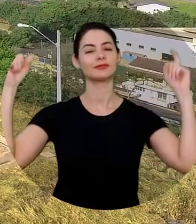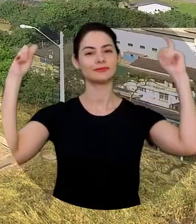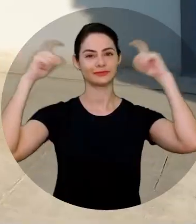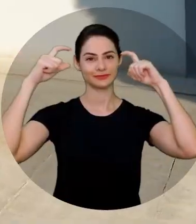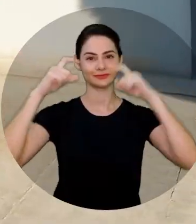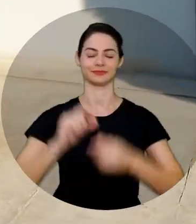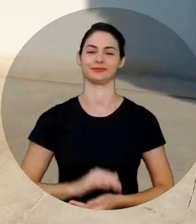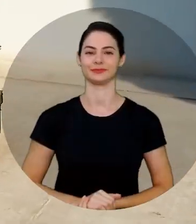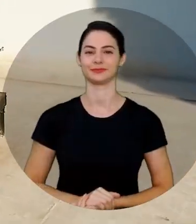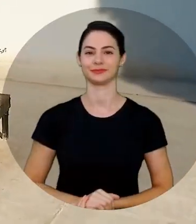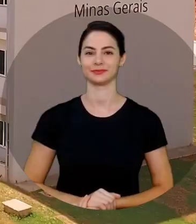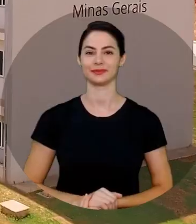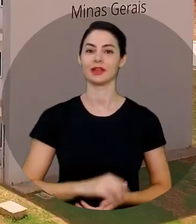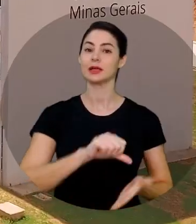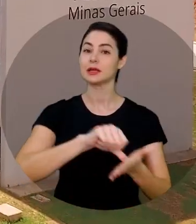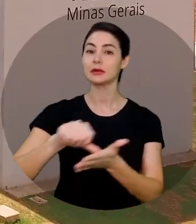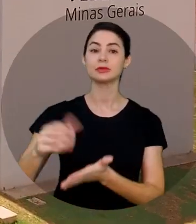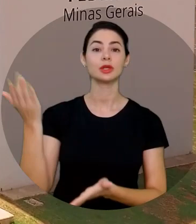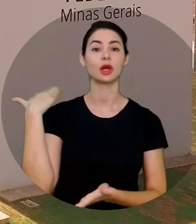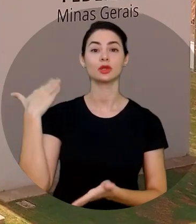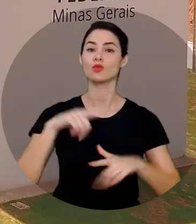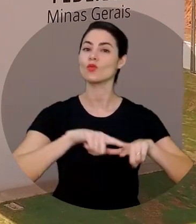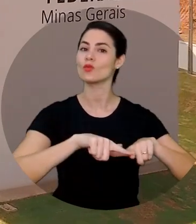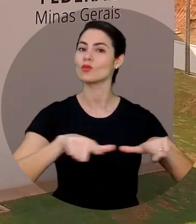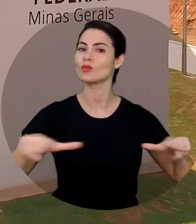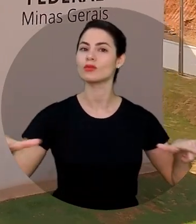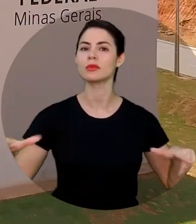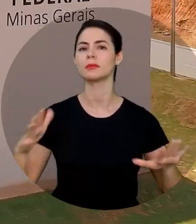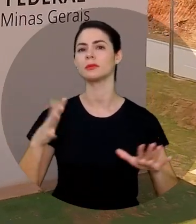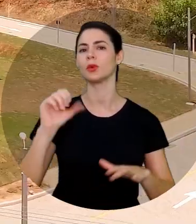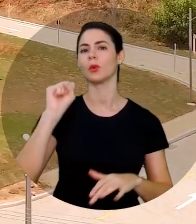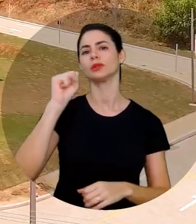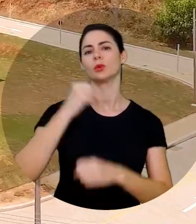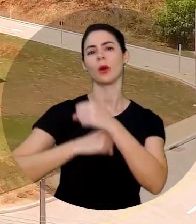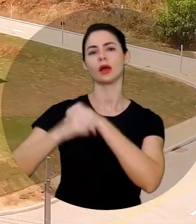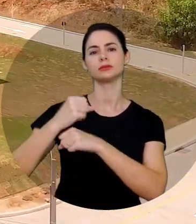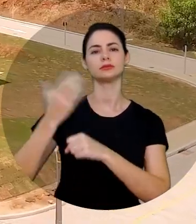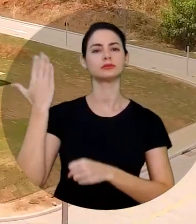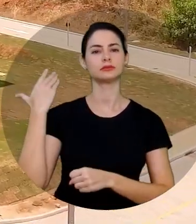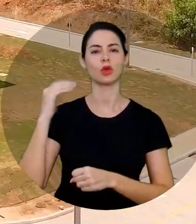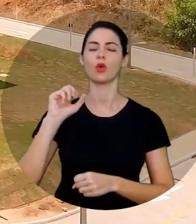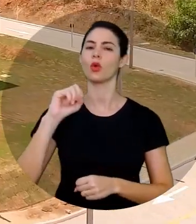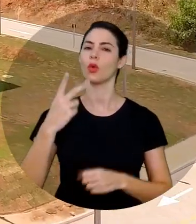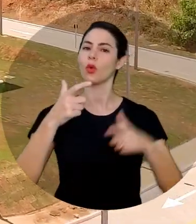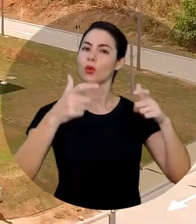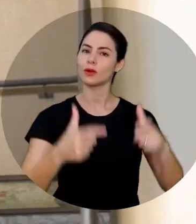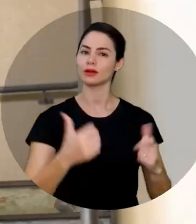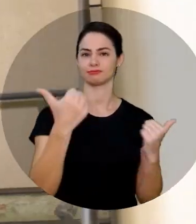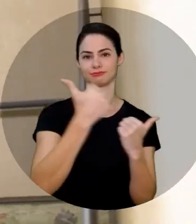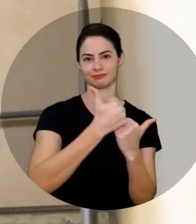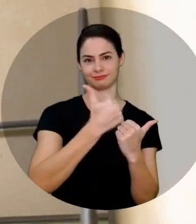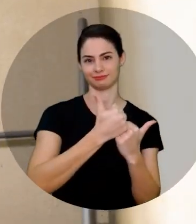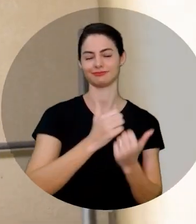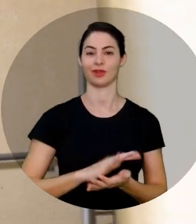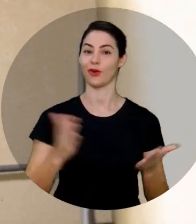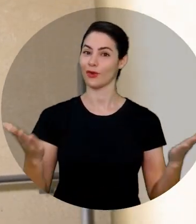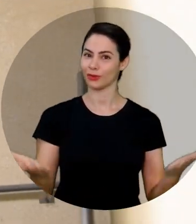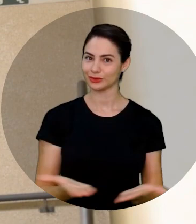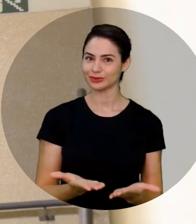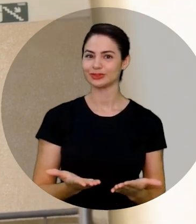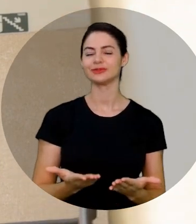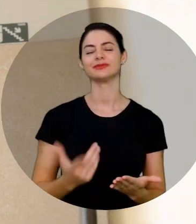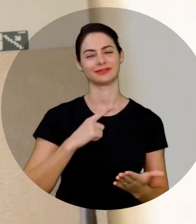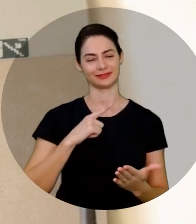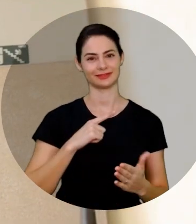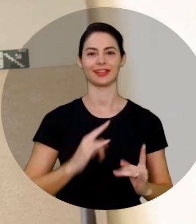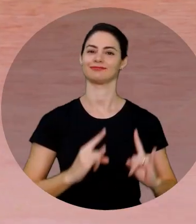Ipatinga, Ponte Nova e Sabará, unidades que simplesmente não existiam há cerca de 8 anos, ou funcionavam em sedes